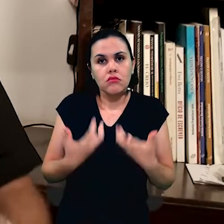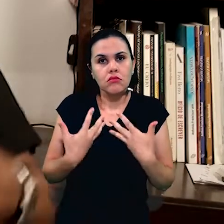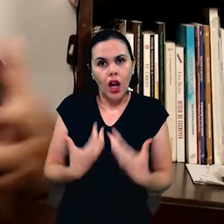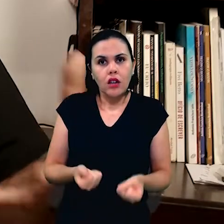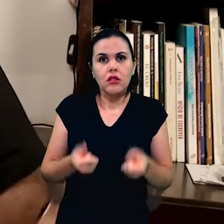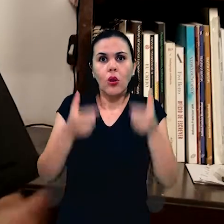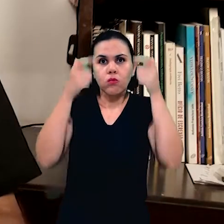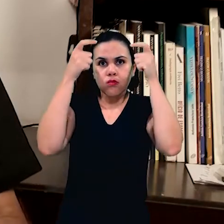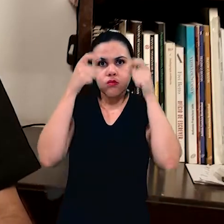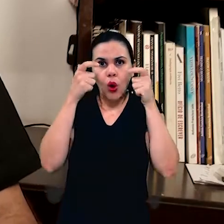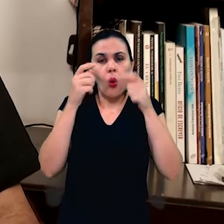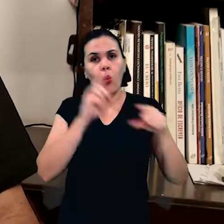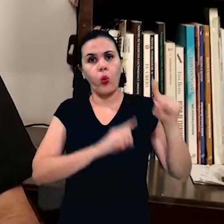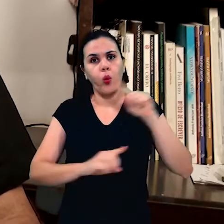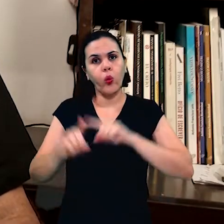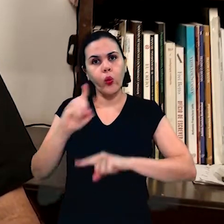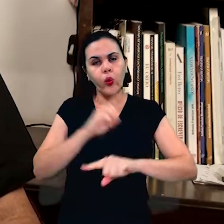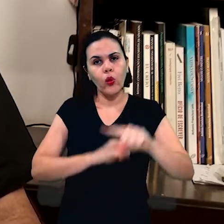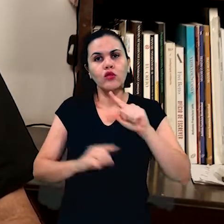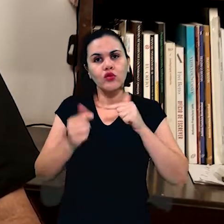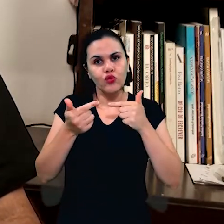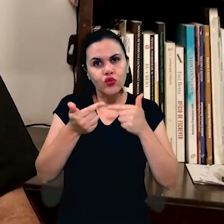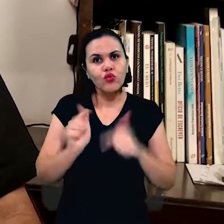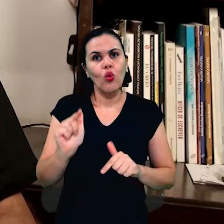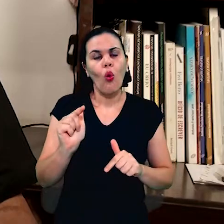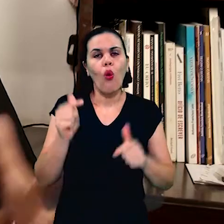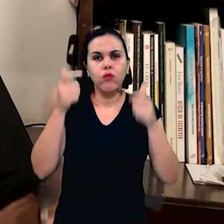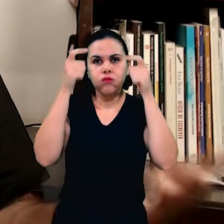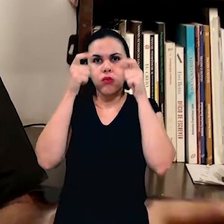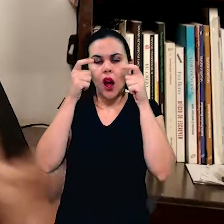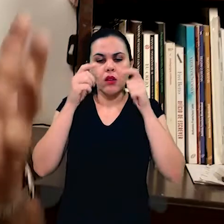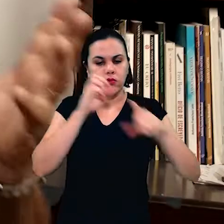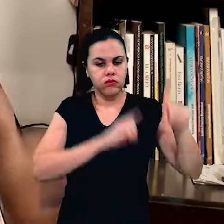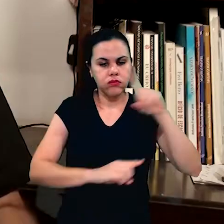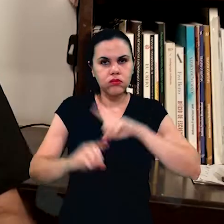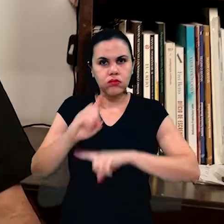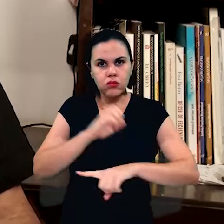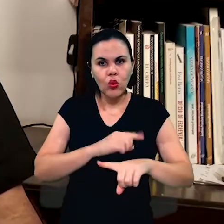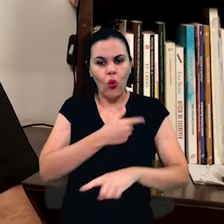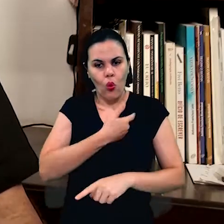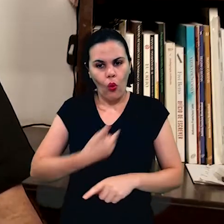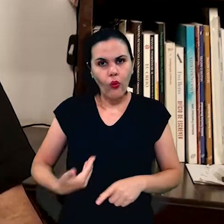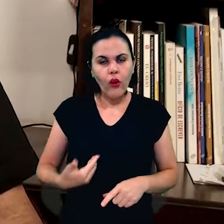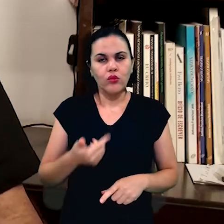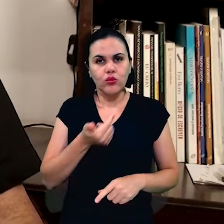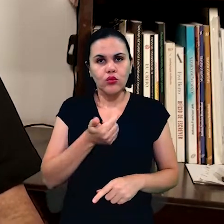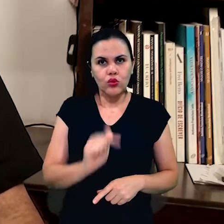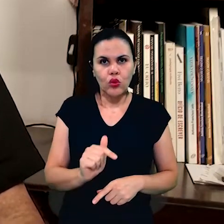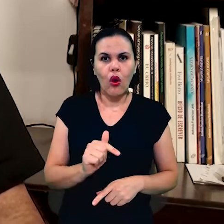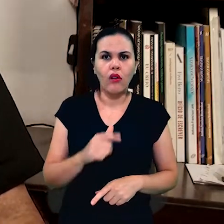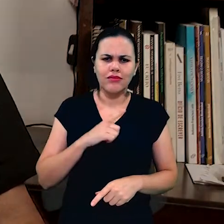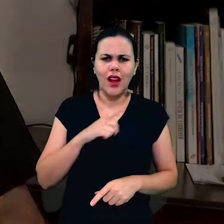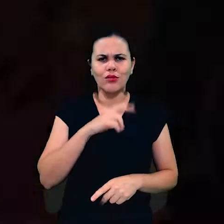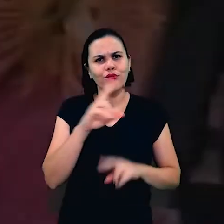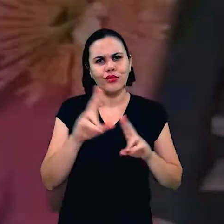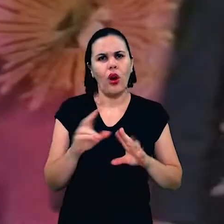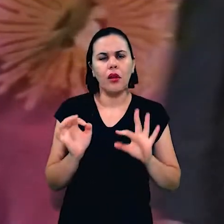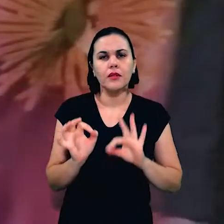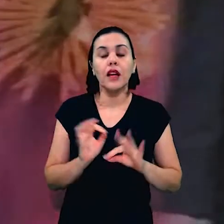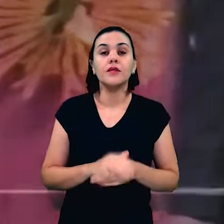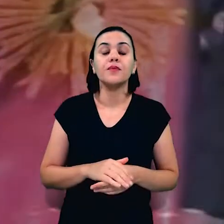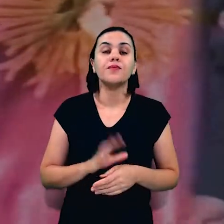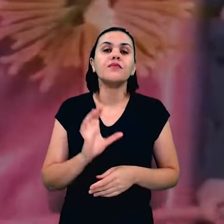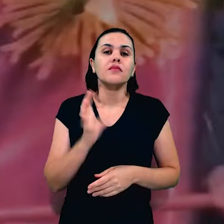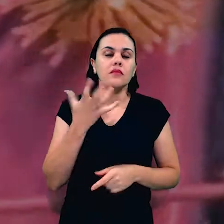o poder ali, né, que ela fosse novamente rainha, imperatriz, aí tem as denominações que a gente... E aí o que